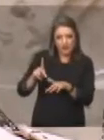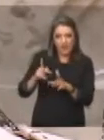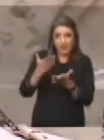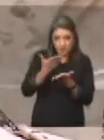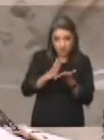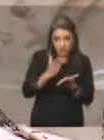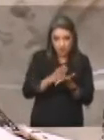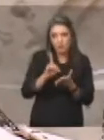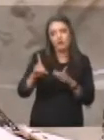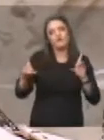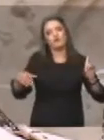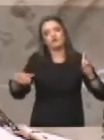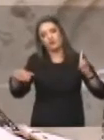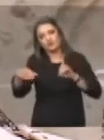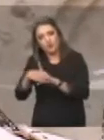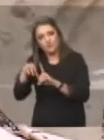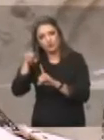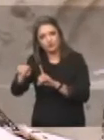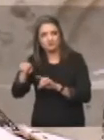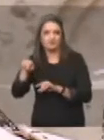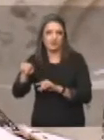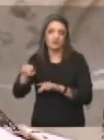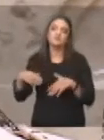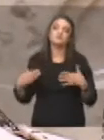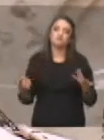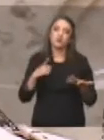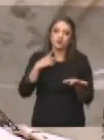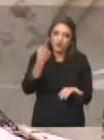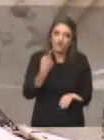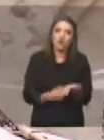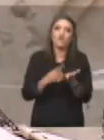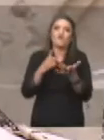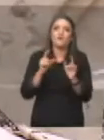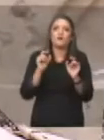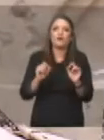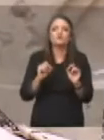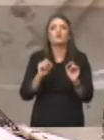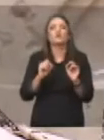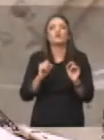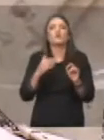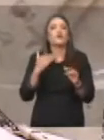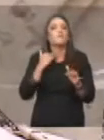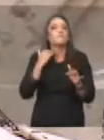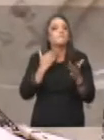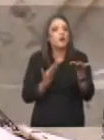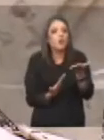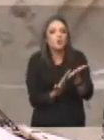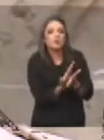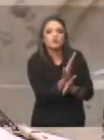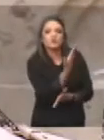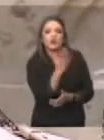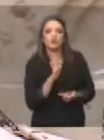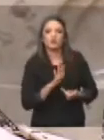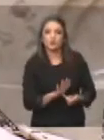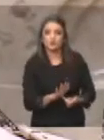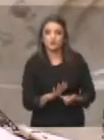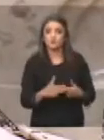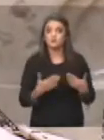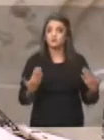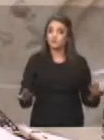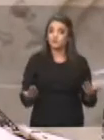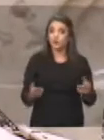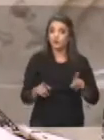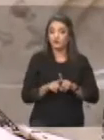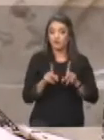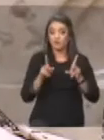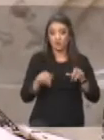na conta bancária, o que foi confirmado pelas movimentações financeiras. Como referido no relatório